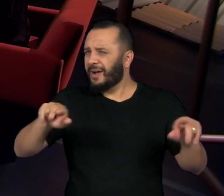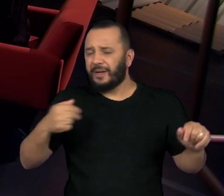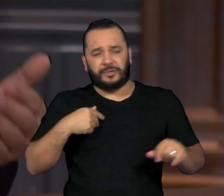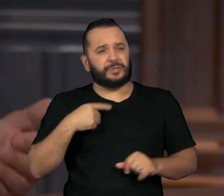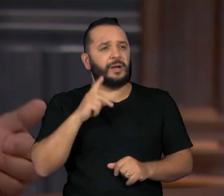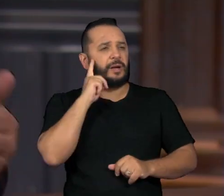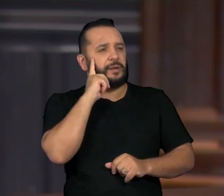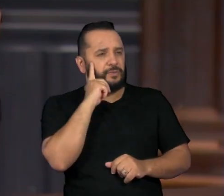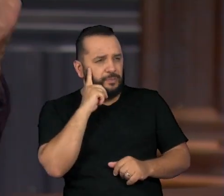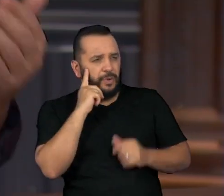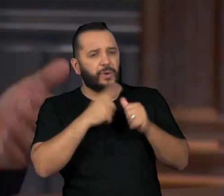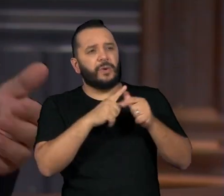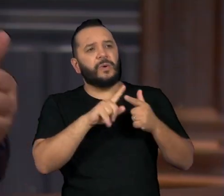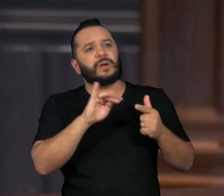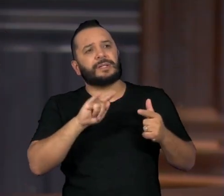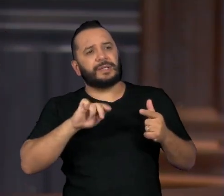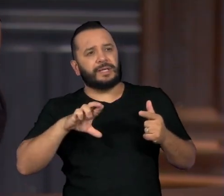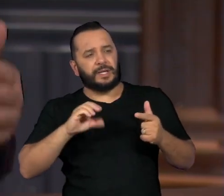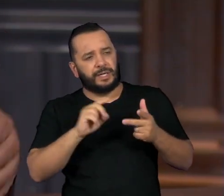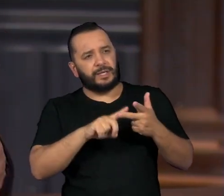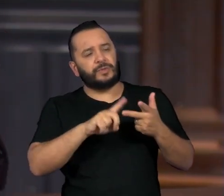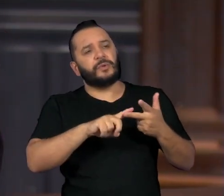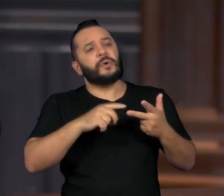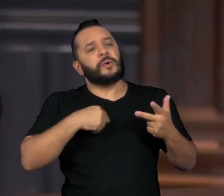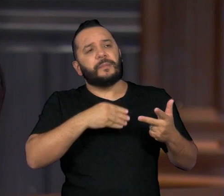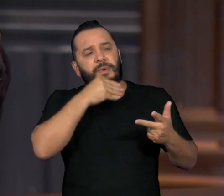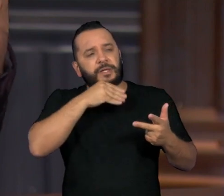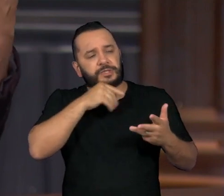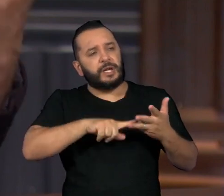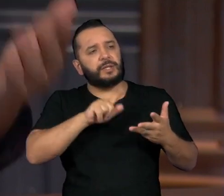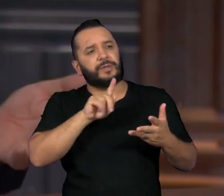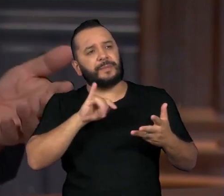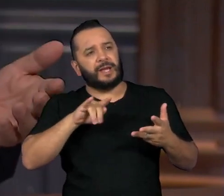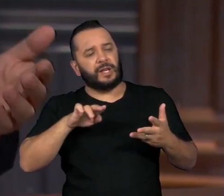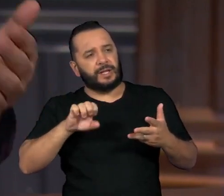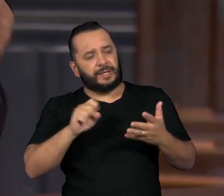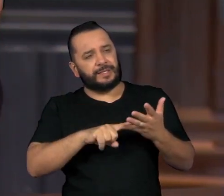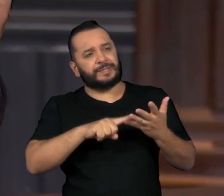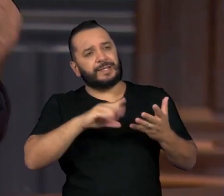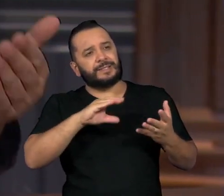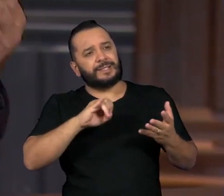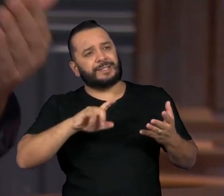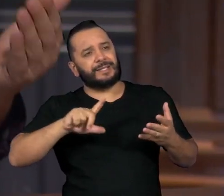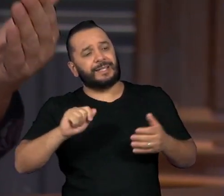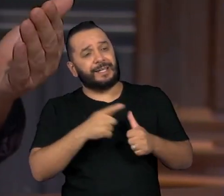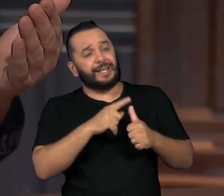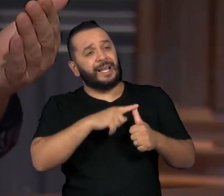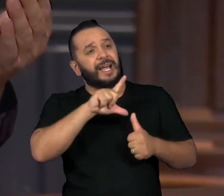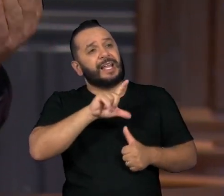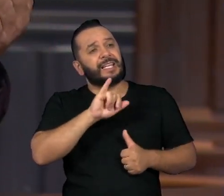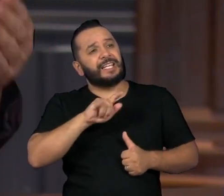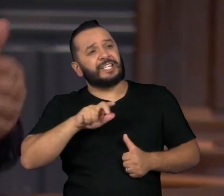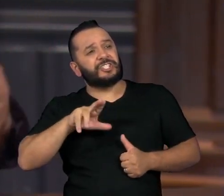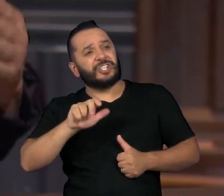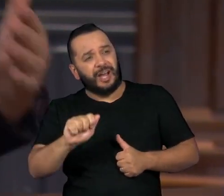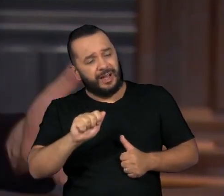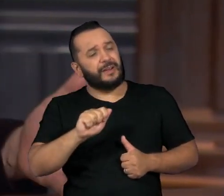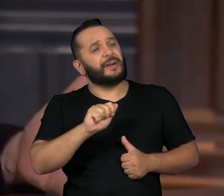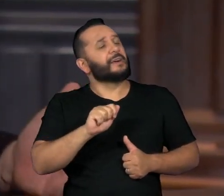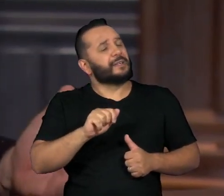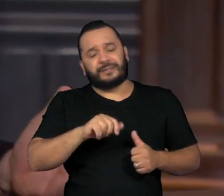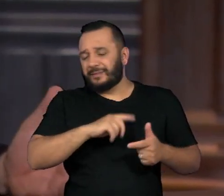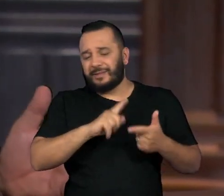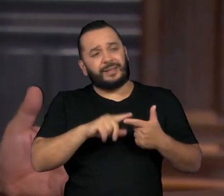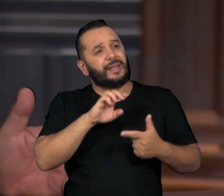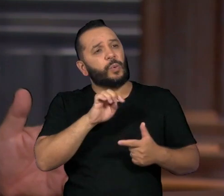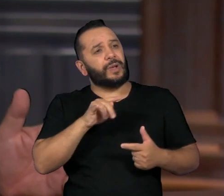Drummond a Graciliano, Machado de Assis, Guimarães Rosa, Cecília Meirelles, Lígia Fagundes Telles, Euclides